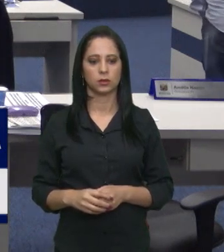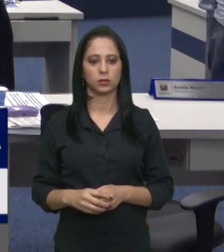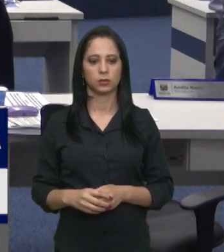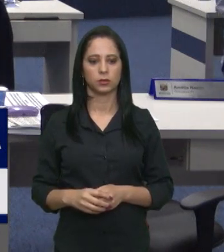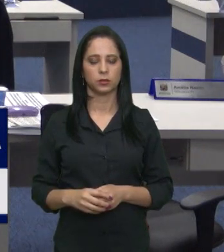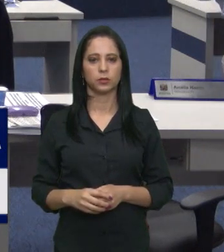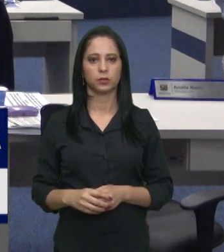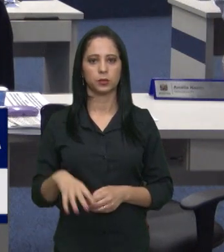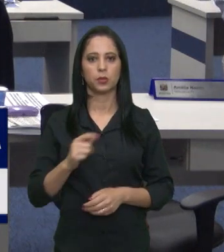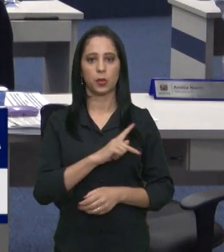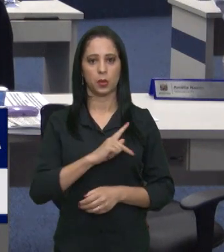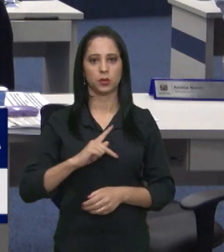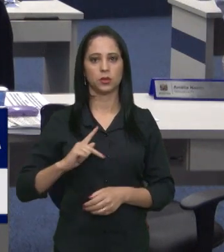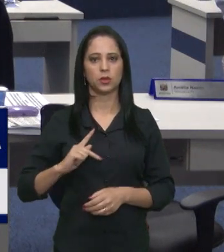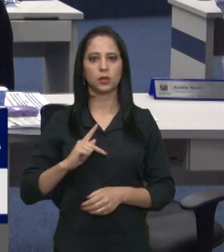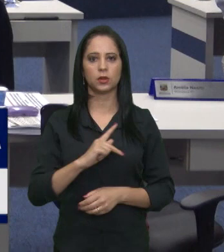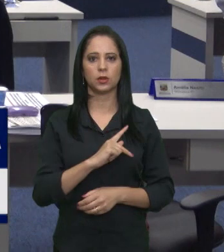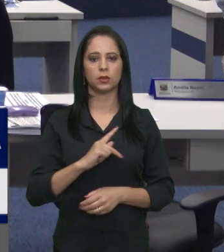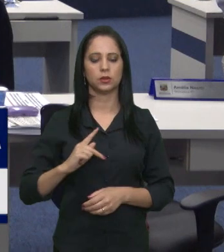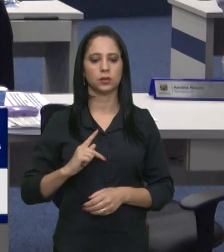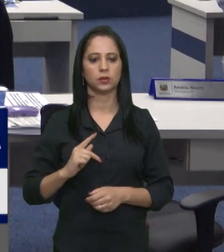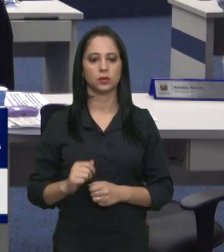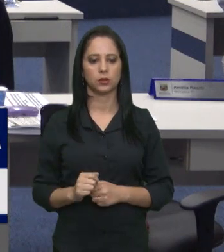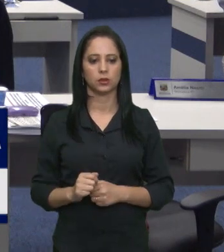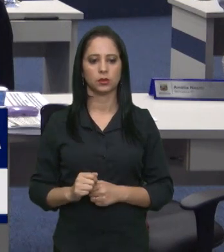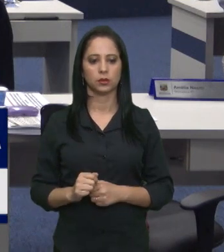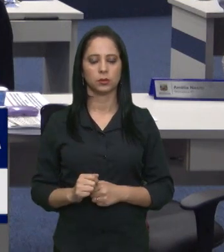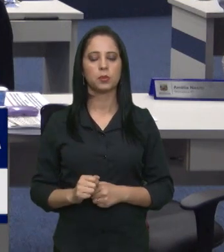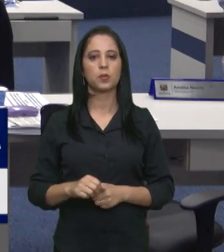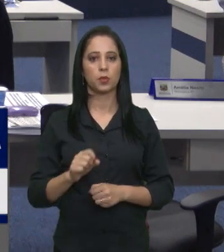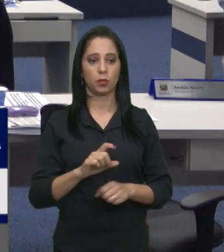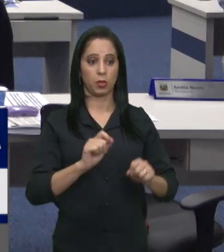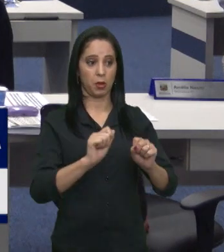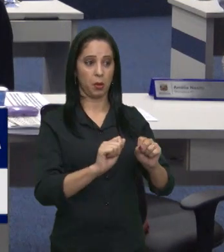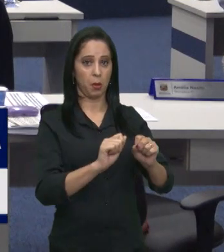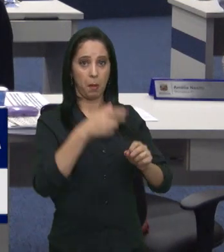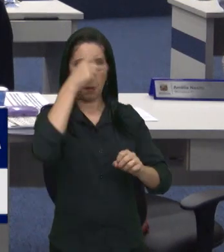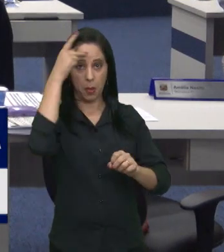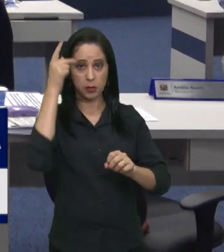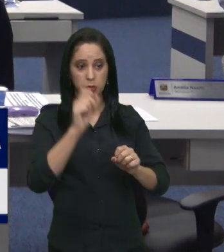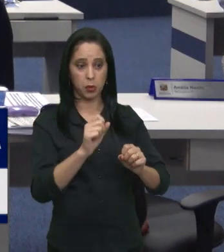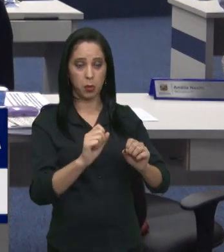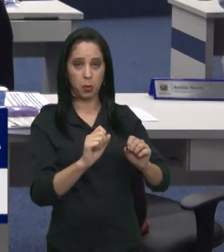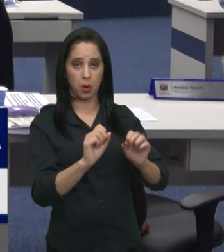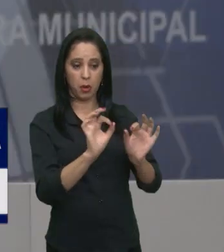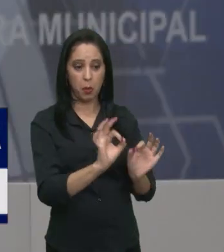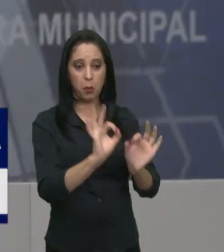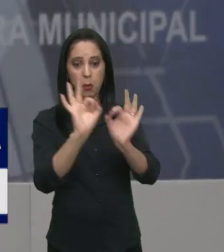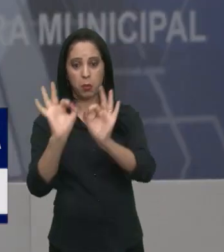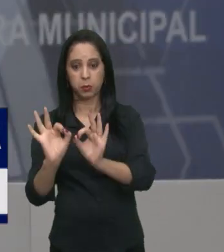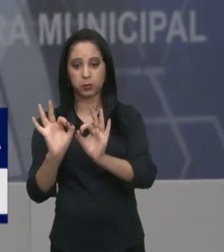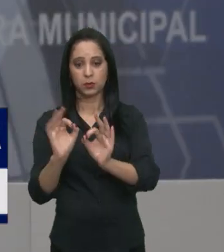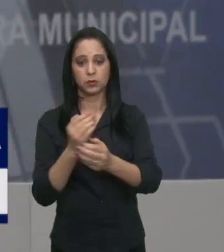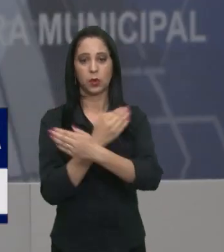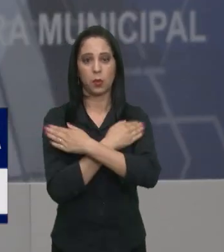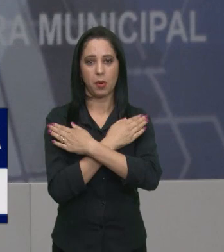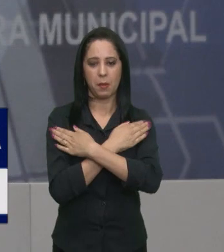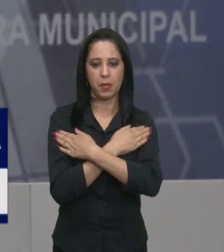Senhor presidente, senhoras e senhores vereadores e vereadoras, público que nos assiste, um especial abraço